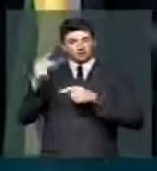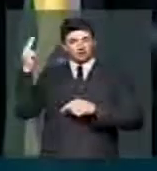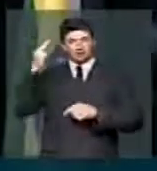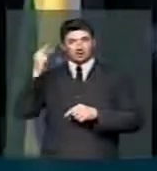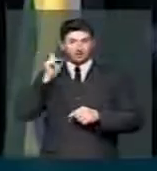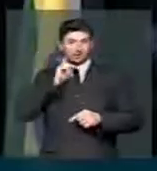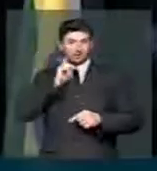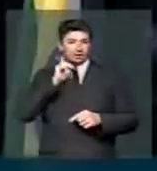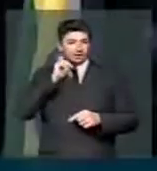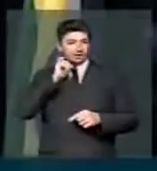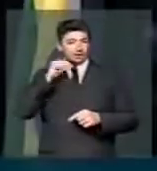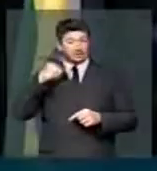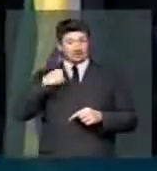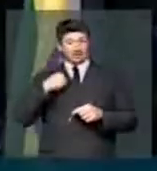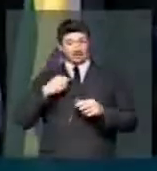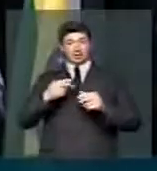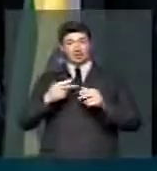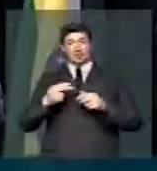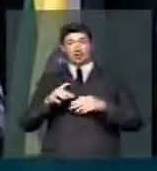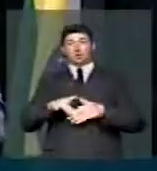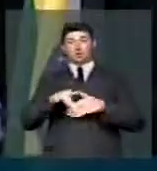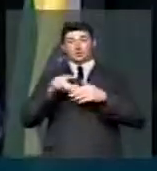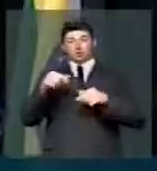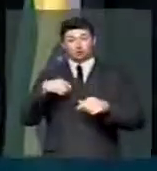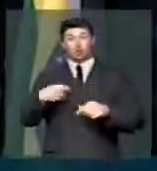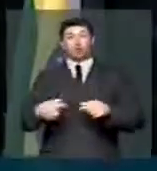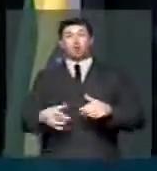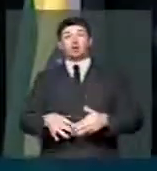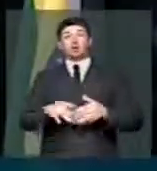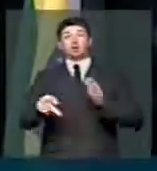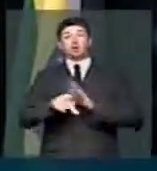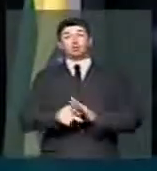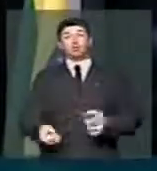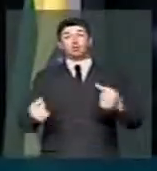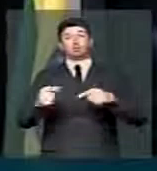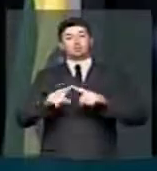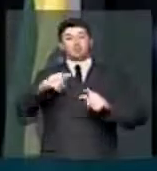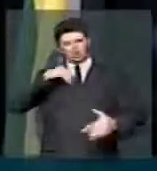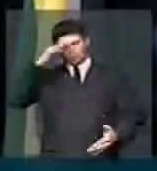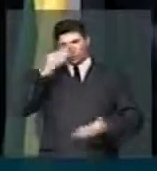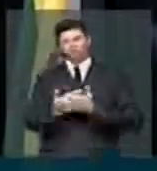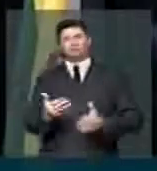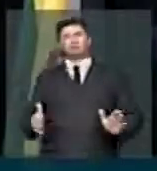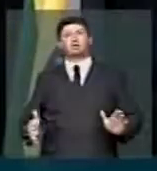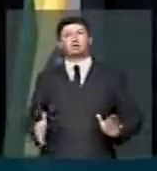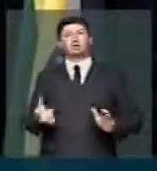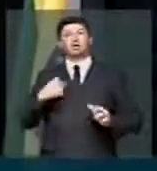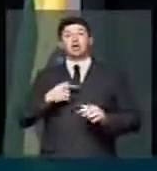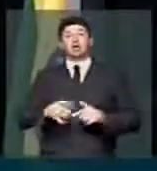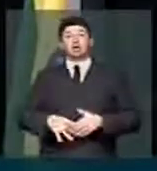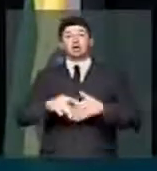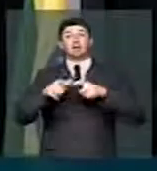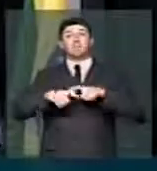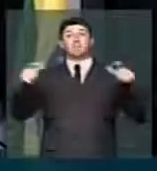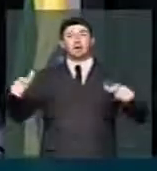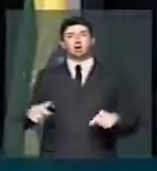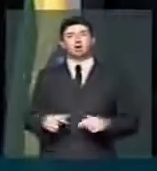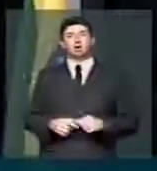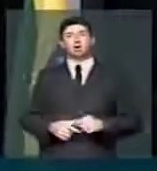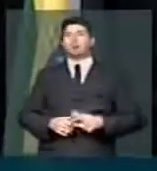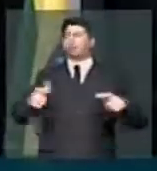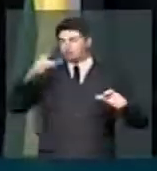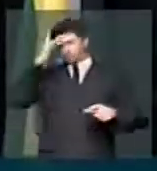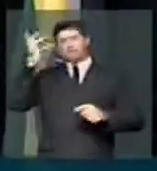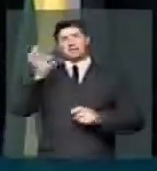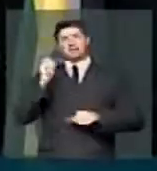Eu represento aqui, não é? Sou líder da minoria, mas já tenho absoluta convicção, represento a maioria que quer